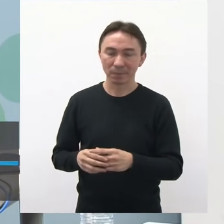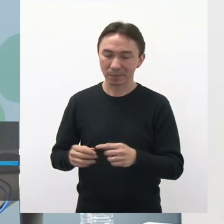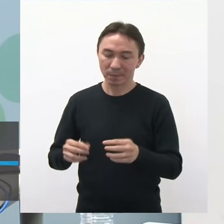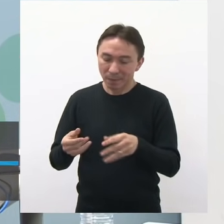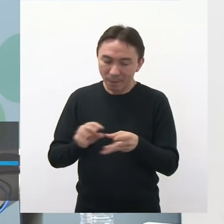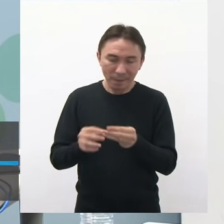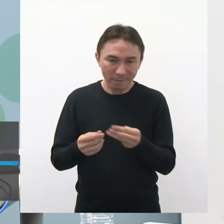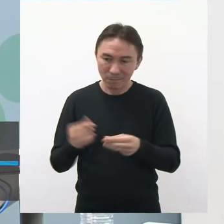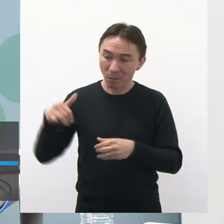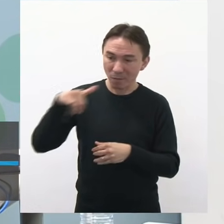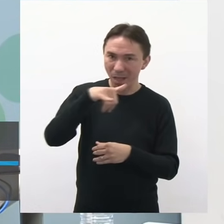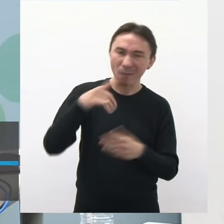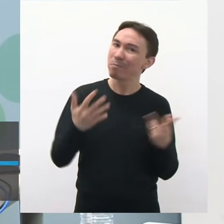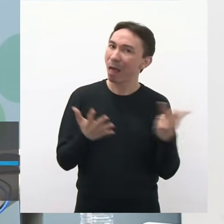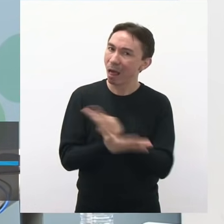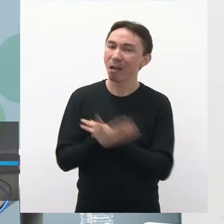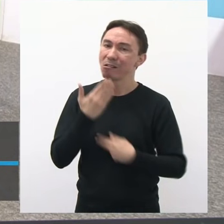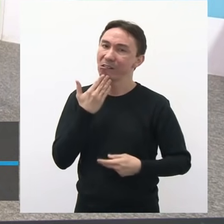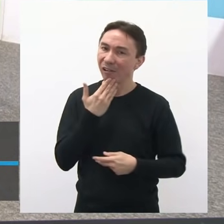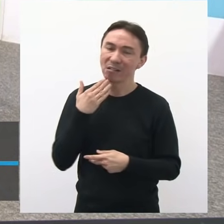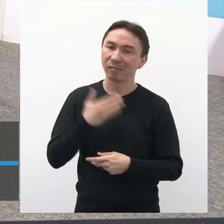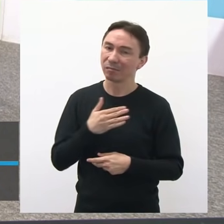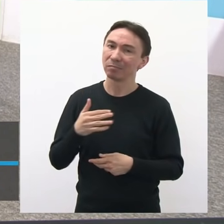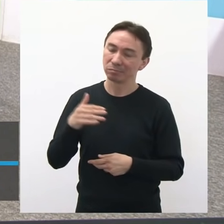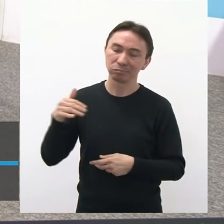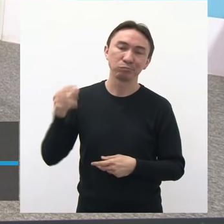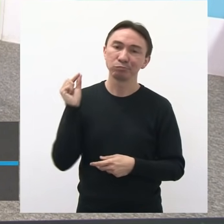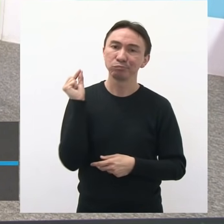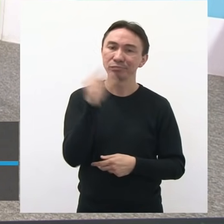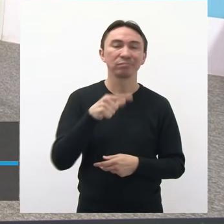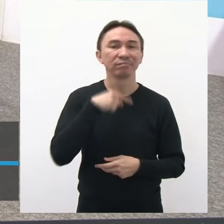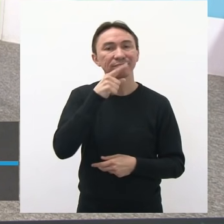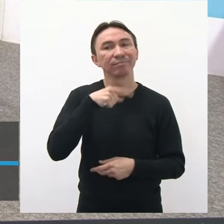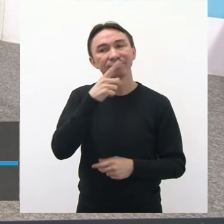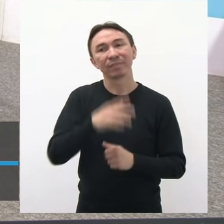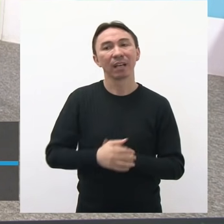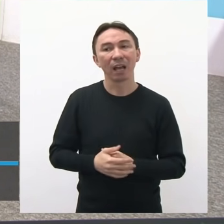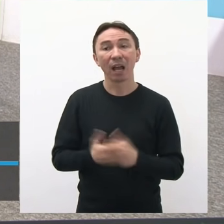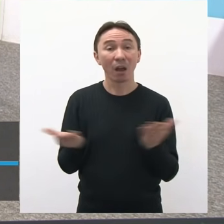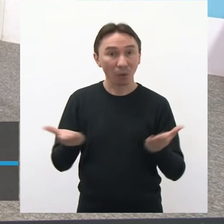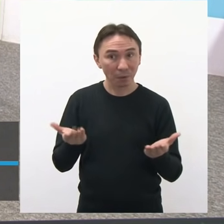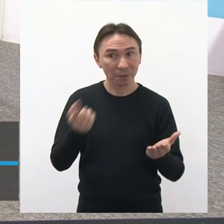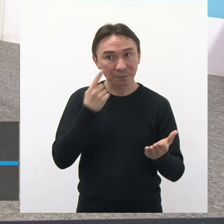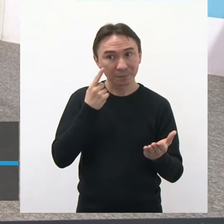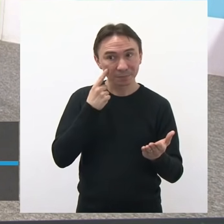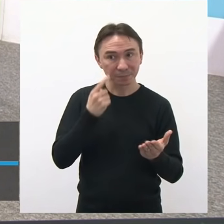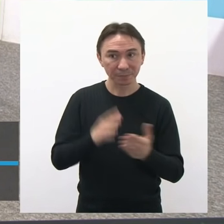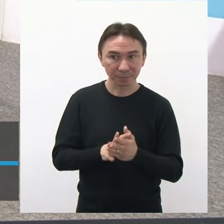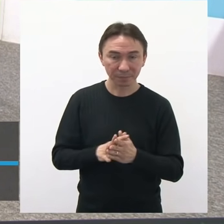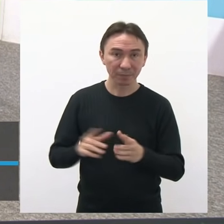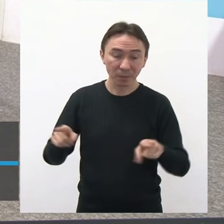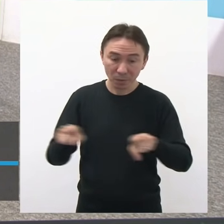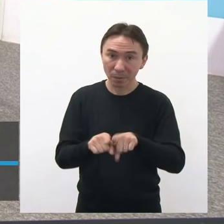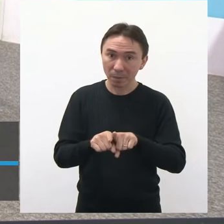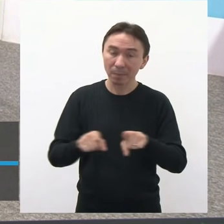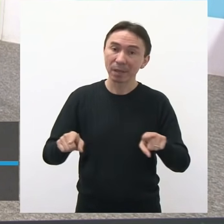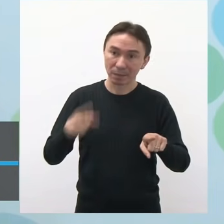Ah, então tá, vamos ver aqui, ó. Tá. Agora eu vou dobrar aqui no meio